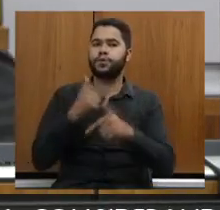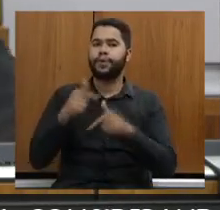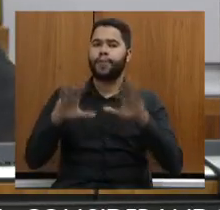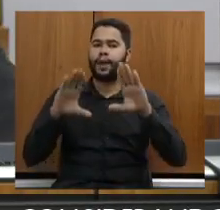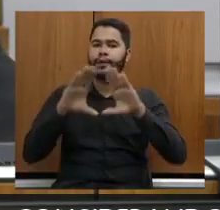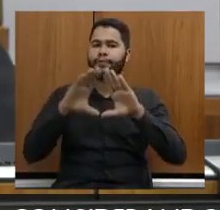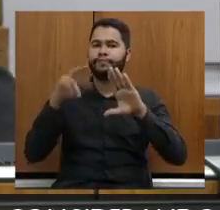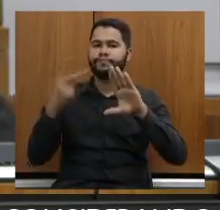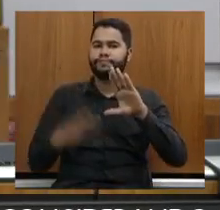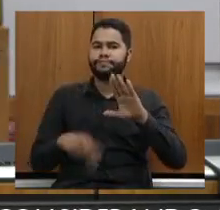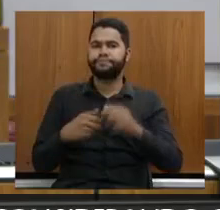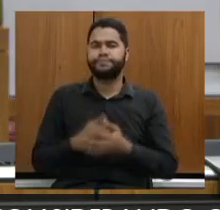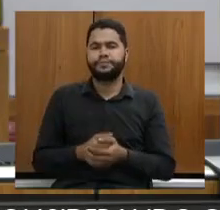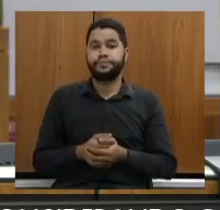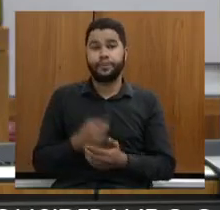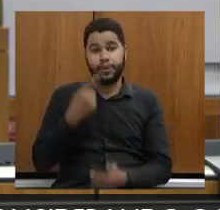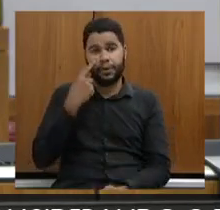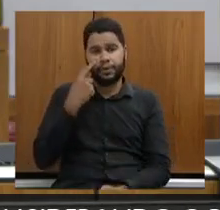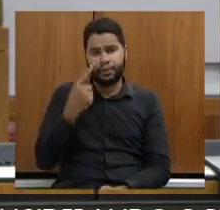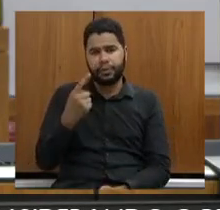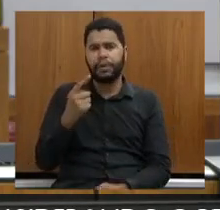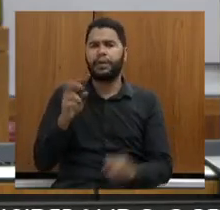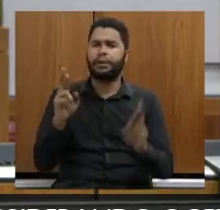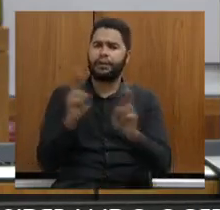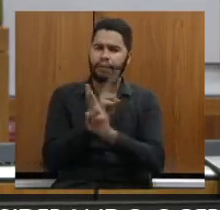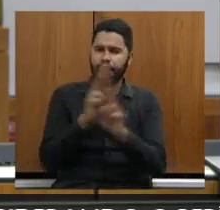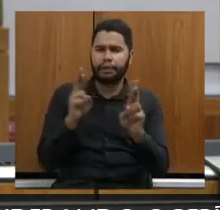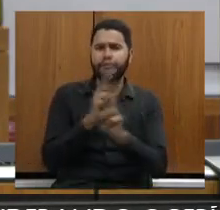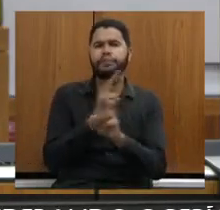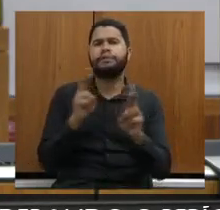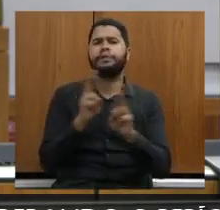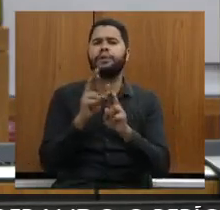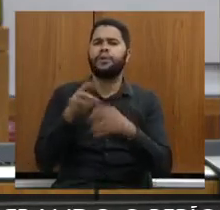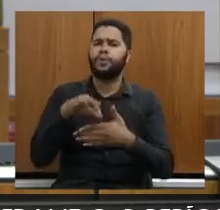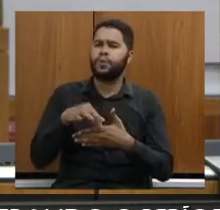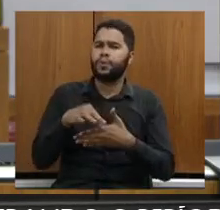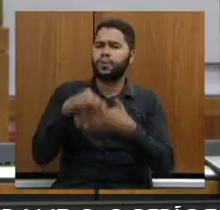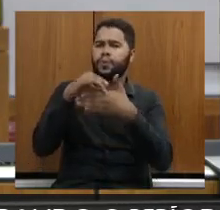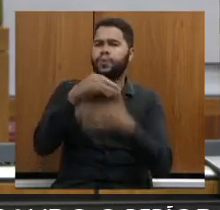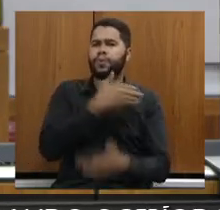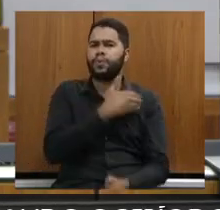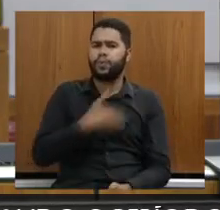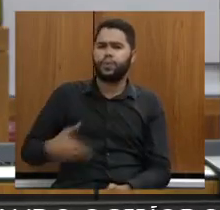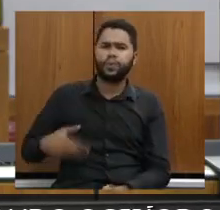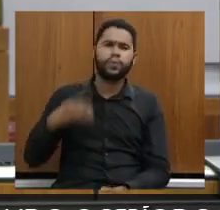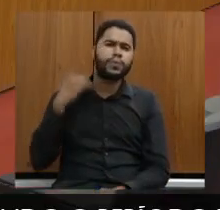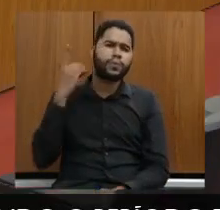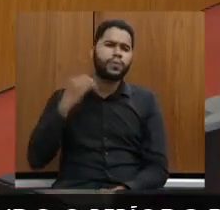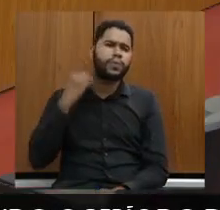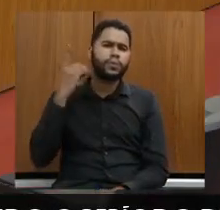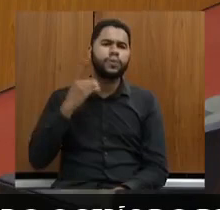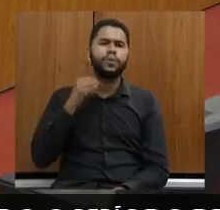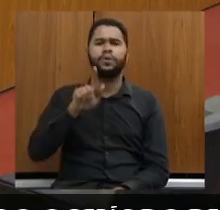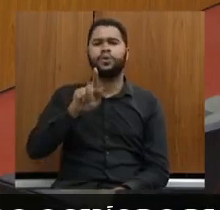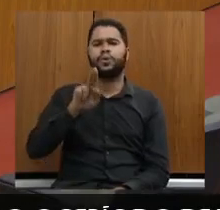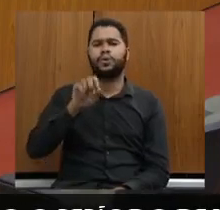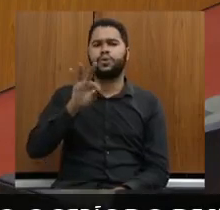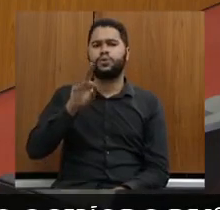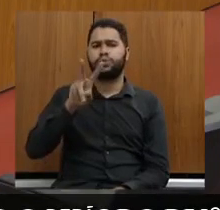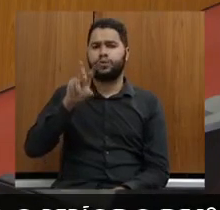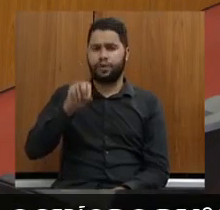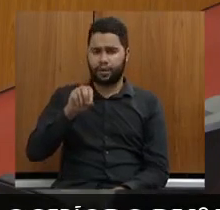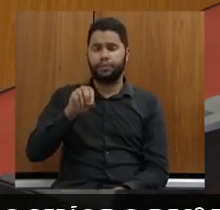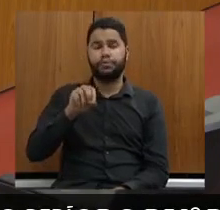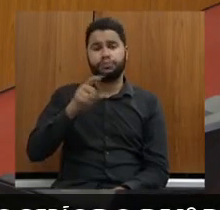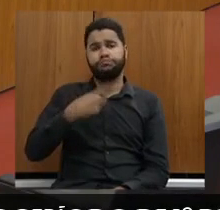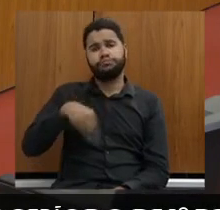Assembleia Legislativa a gente vê que a relação nós estamos aqui com o líder do governo Deputado Gustavo Valadares que a gente